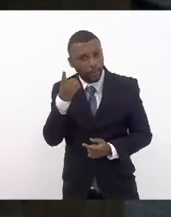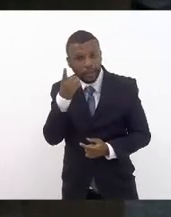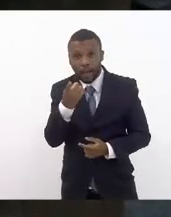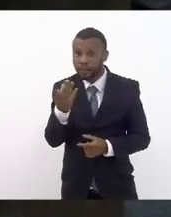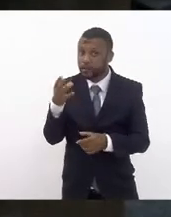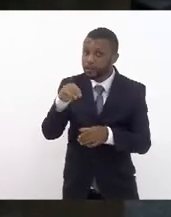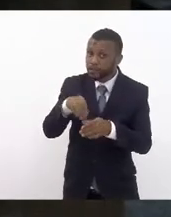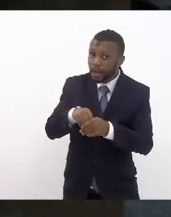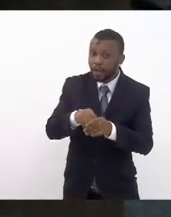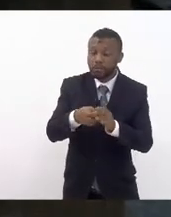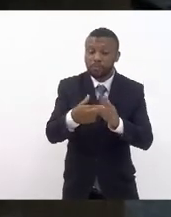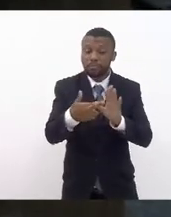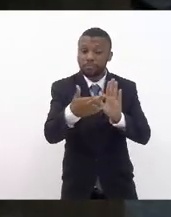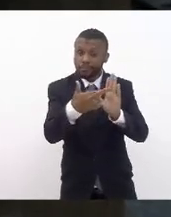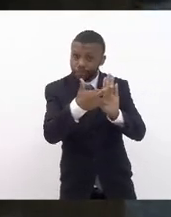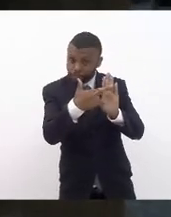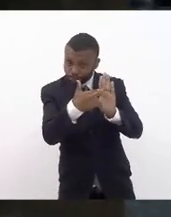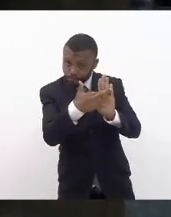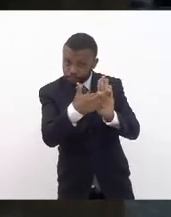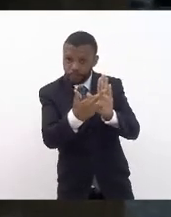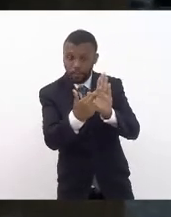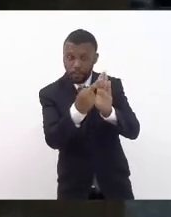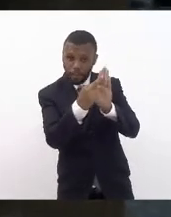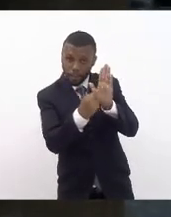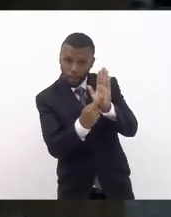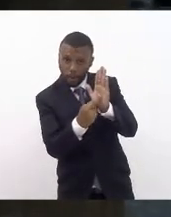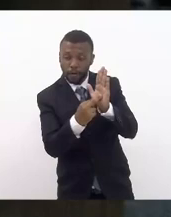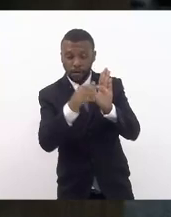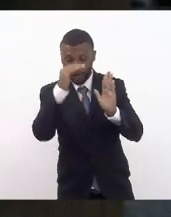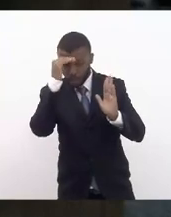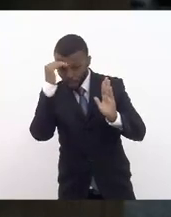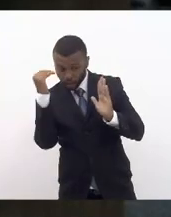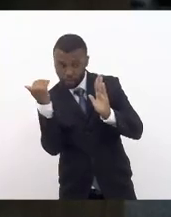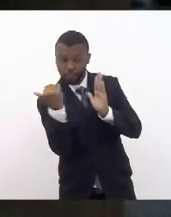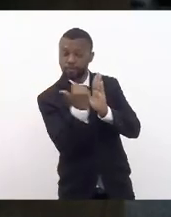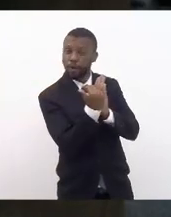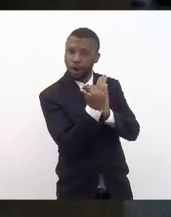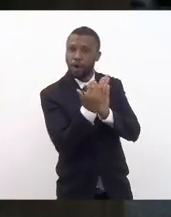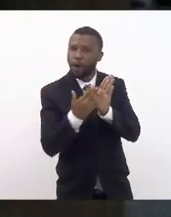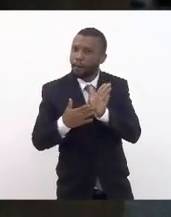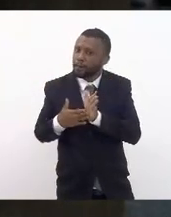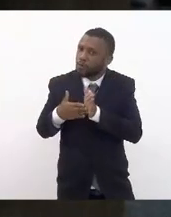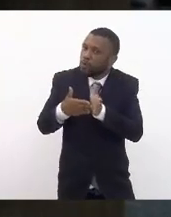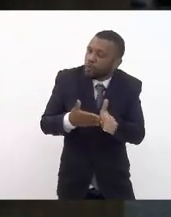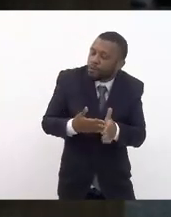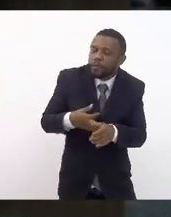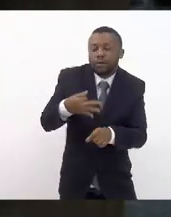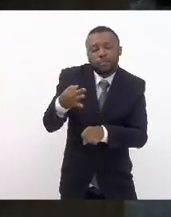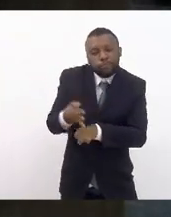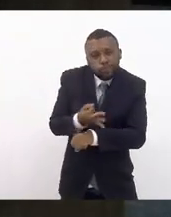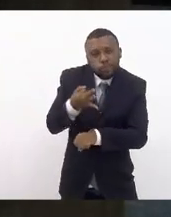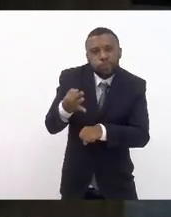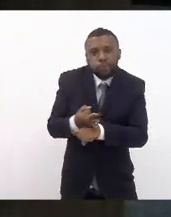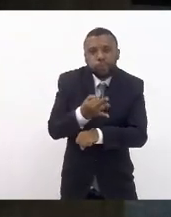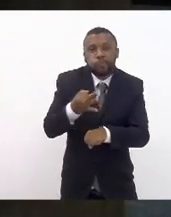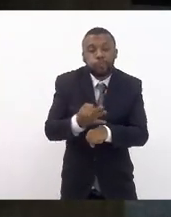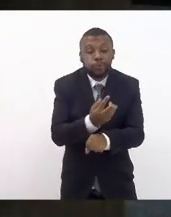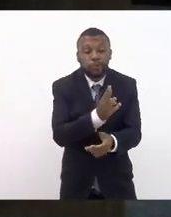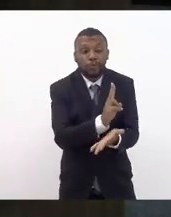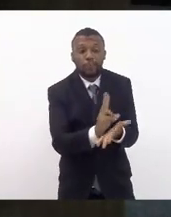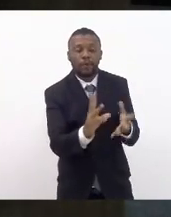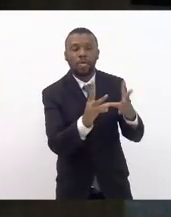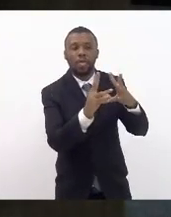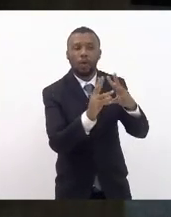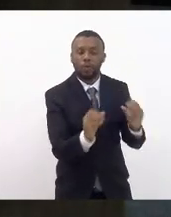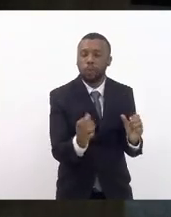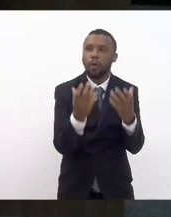do regimento interno, com brio, resistiram à extinção de uma